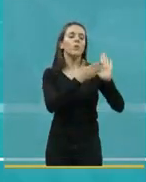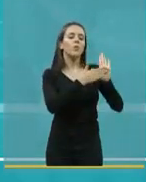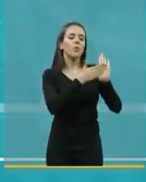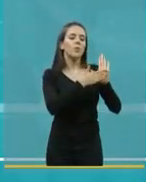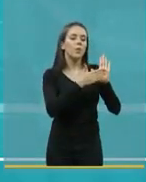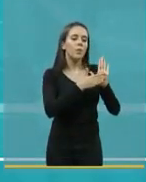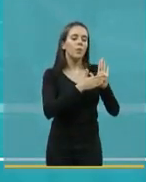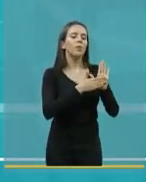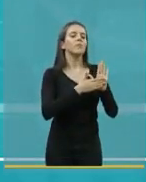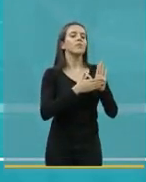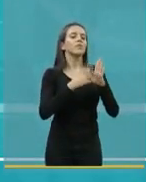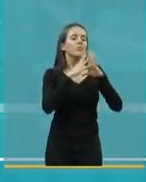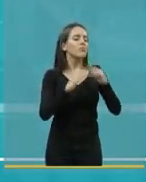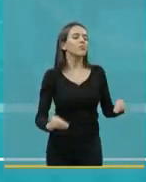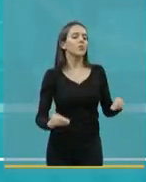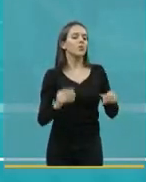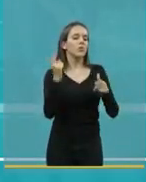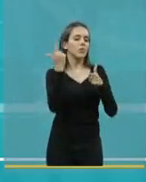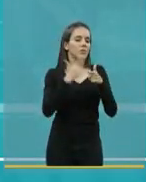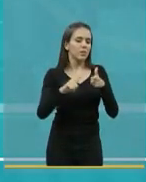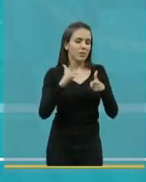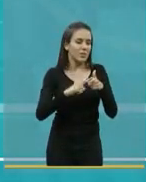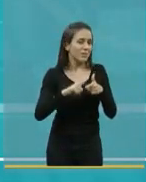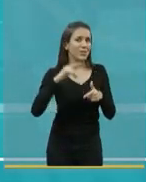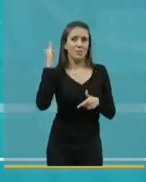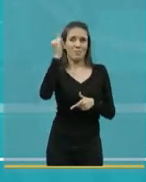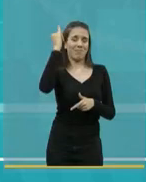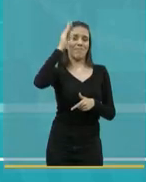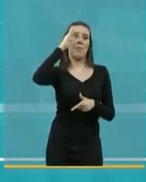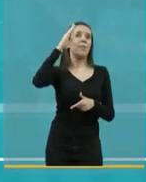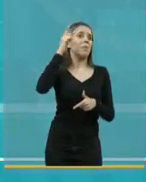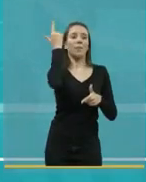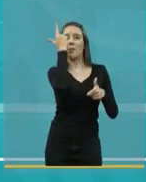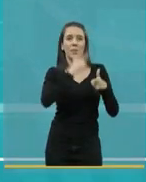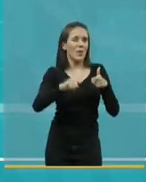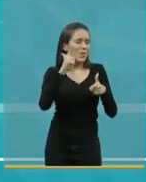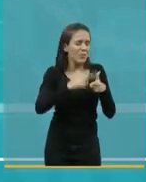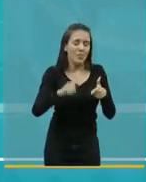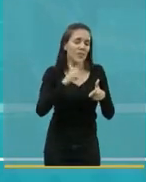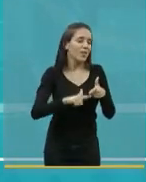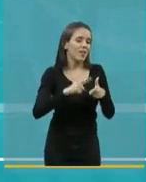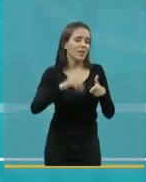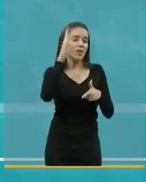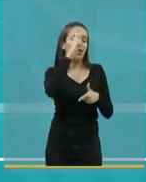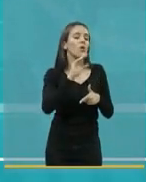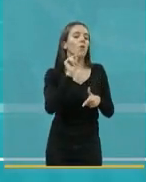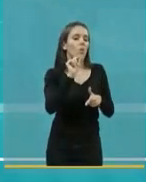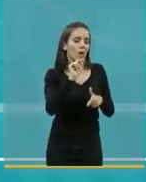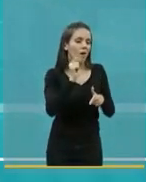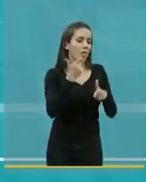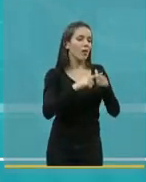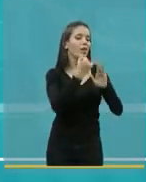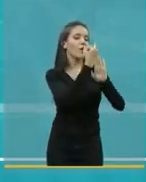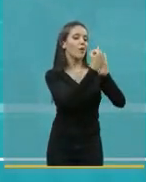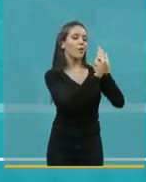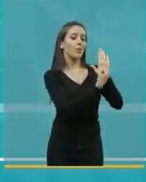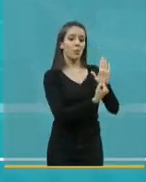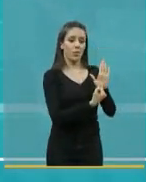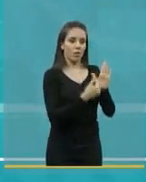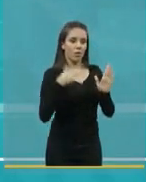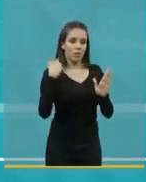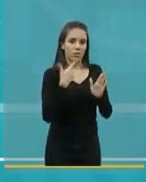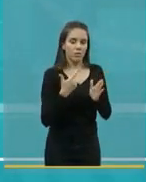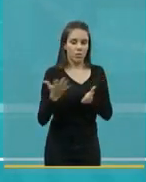a mais grave distorção entre todas as gravíssimas situações brasileiras que é o sistema tributário nós cobramos muito